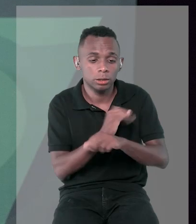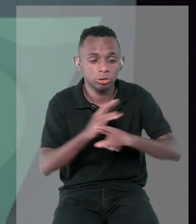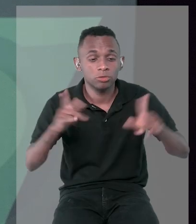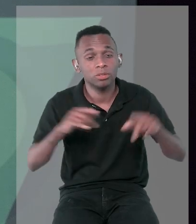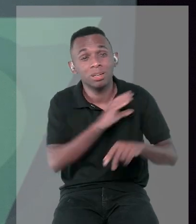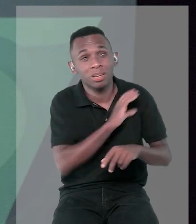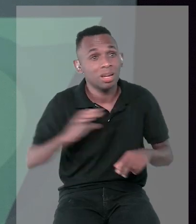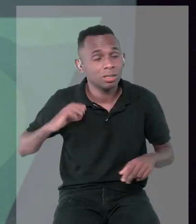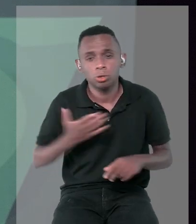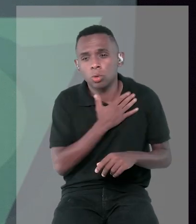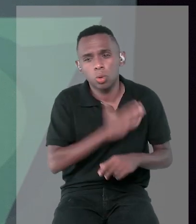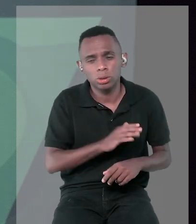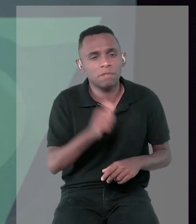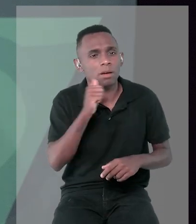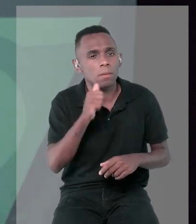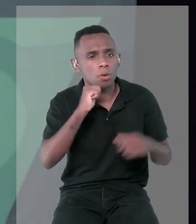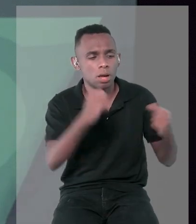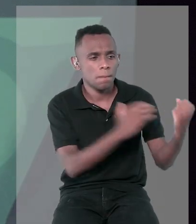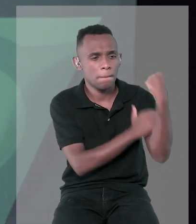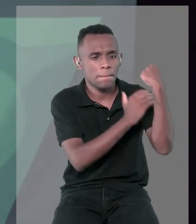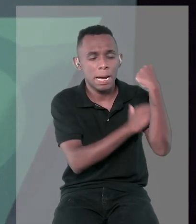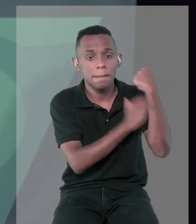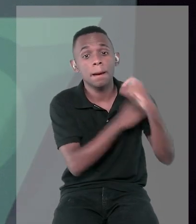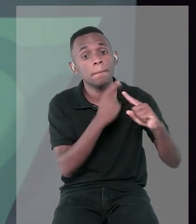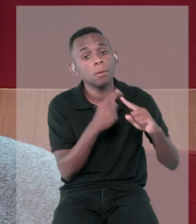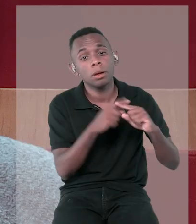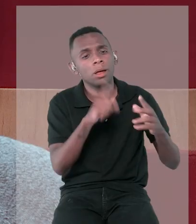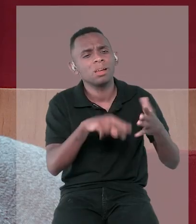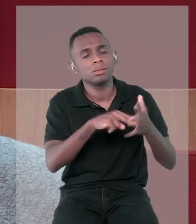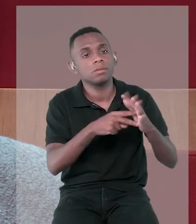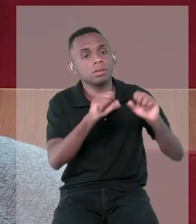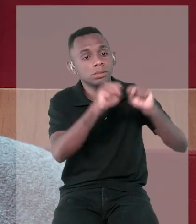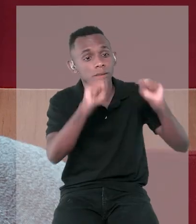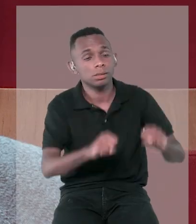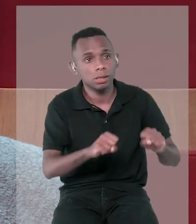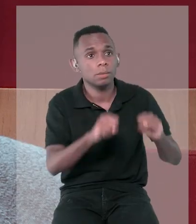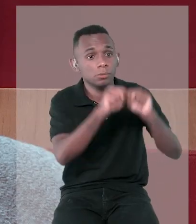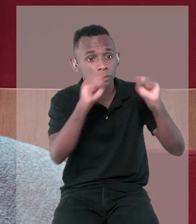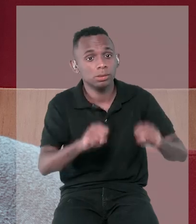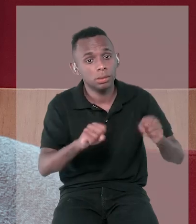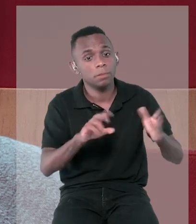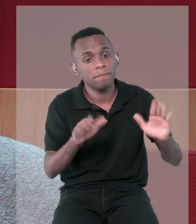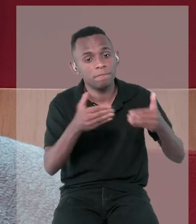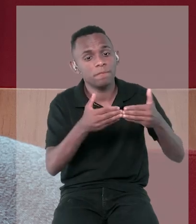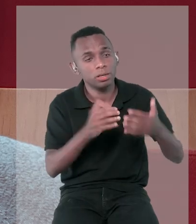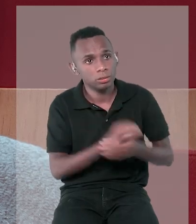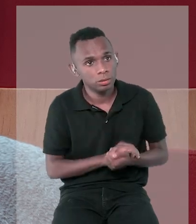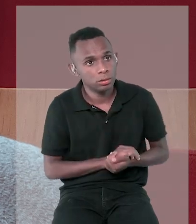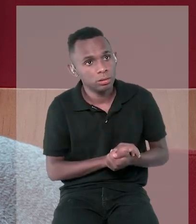não gostava do feminismo porque, para ela, qualquer feminismo era sistema, e o sistema fecha. Então, ela diz: eu